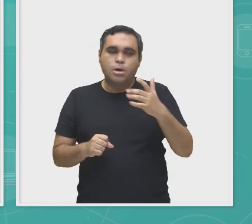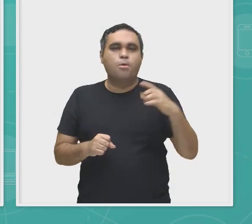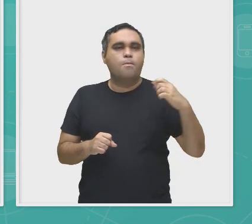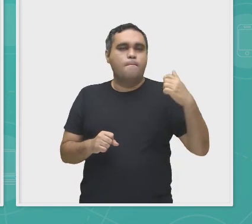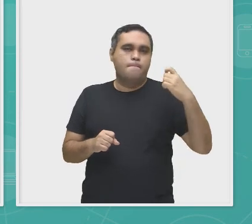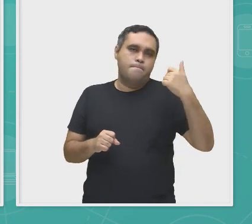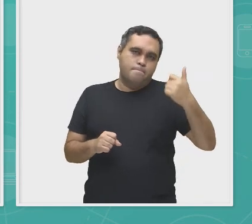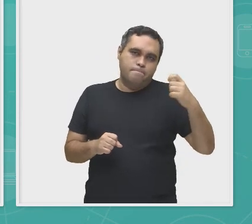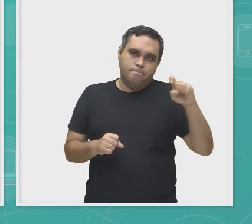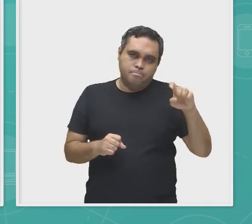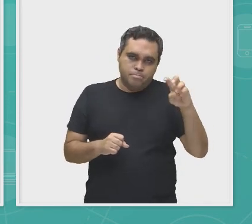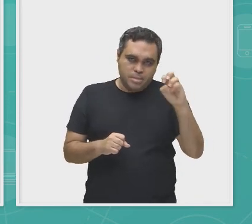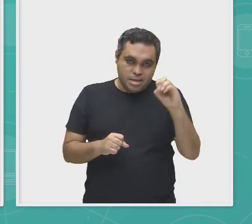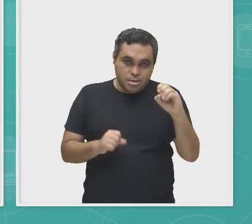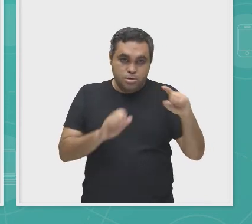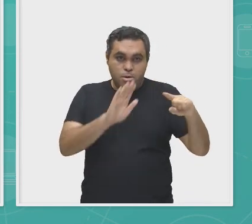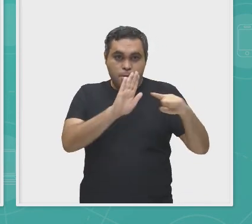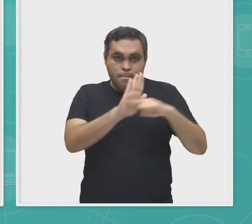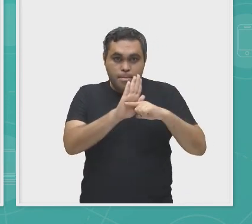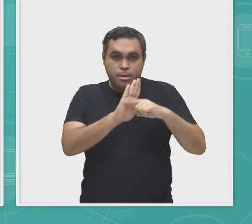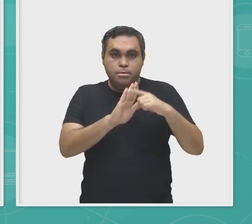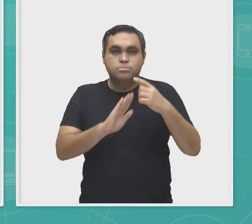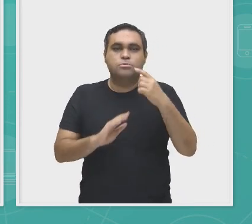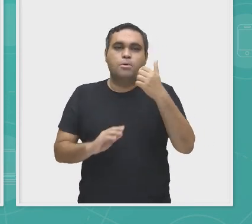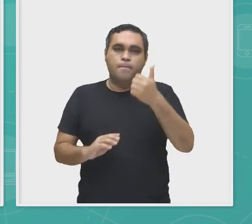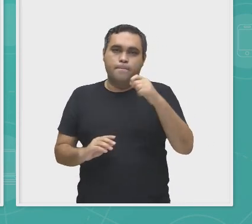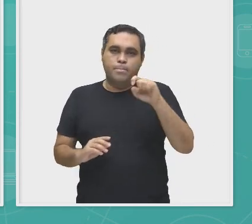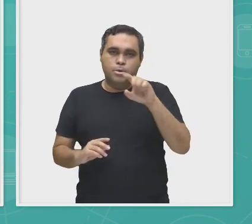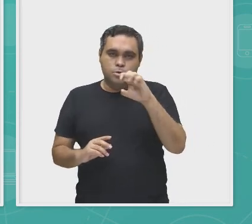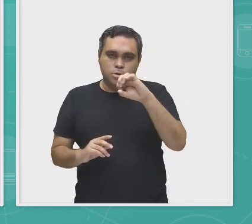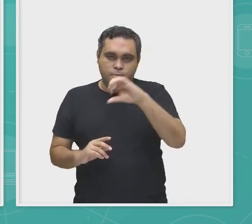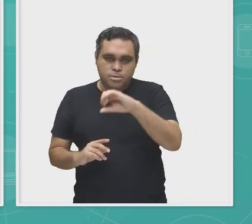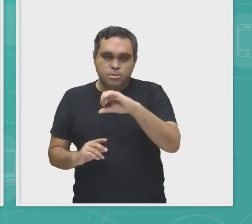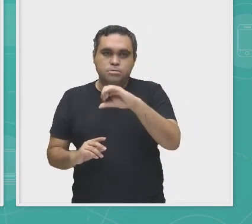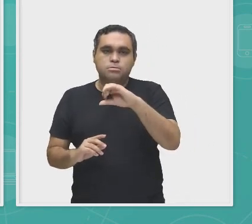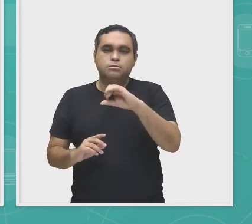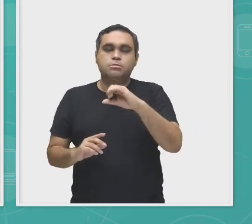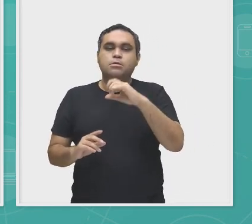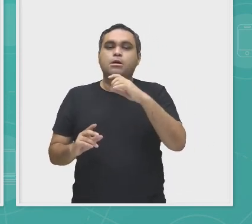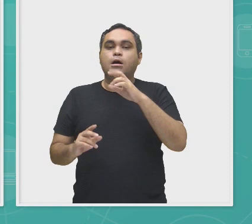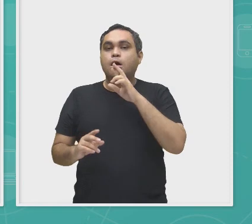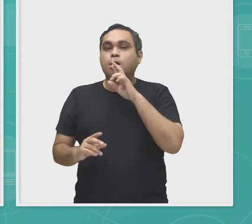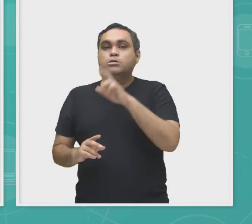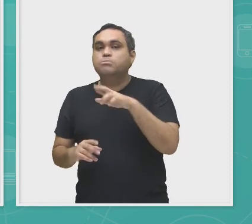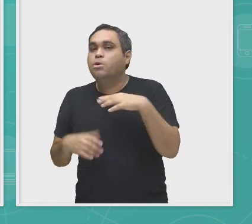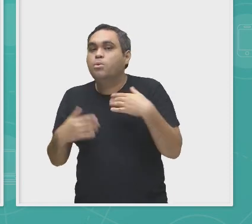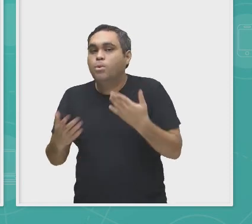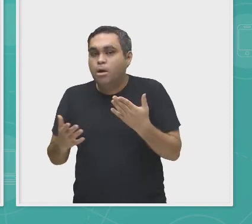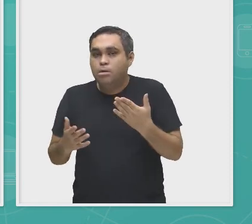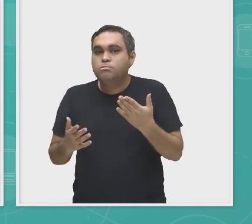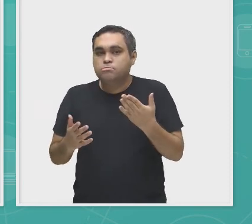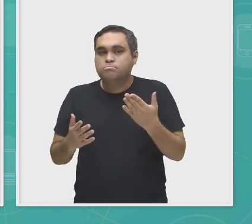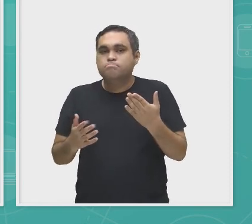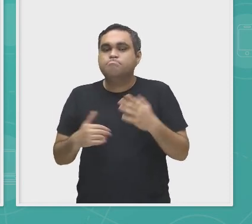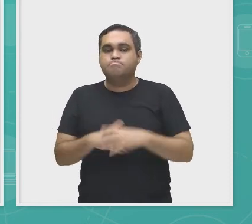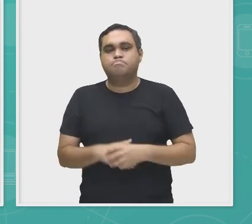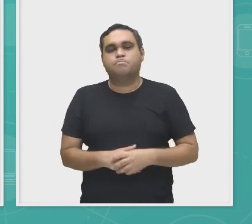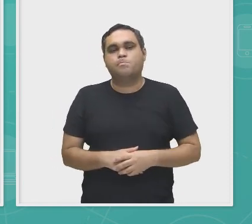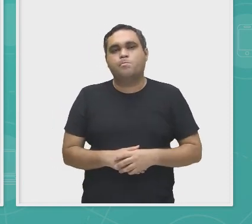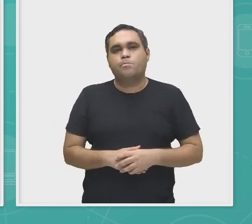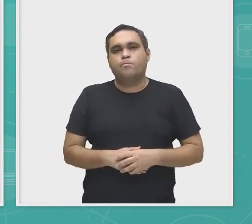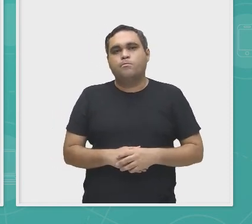420 com 180, 600, né? 600 mais 600, 1.200, 1.200 mais 700, 1.900.